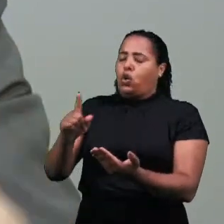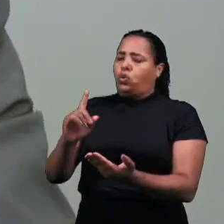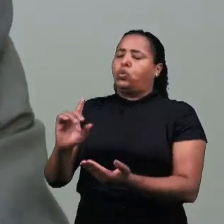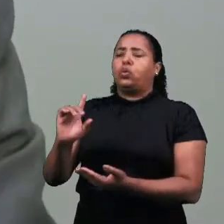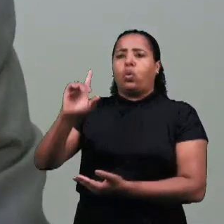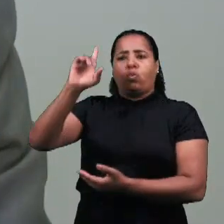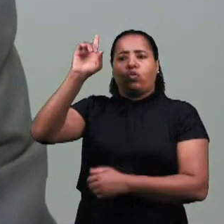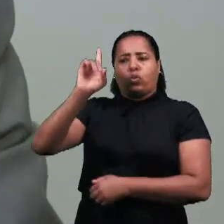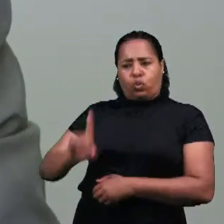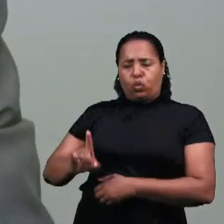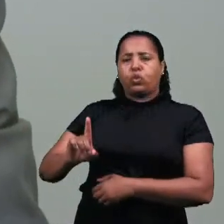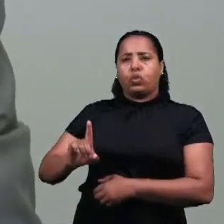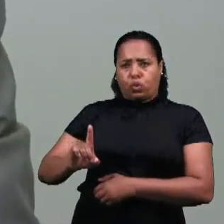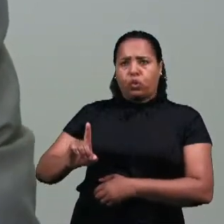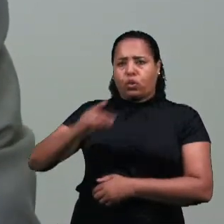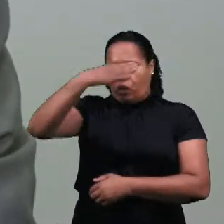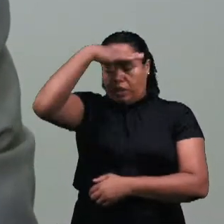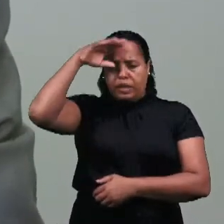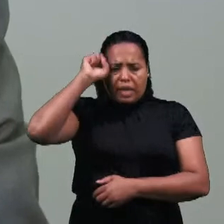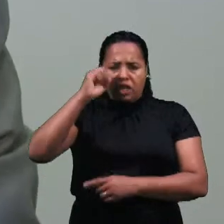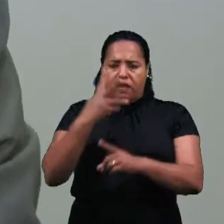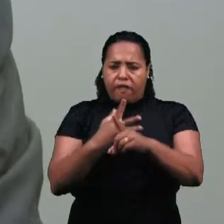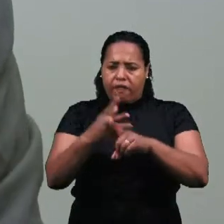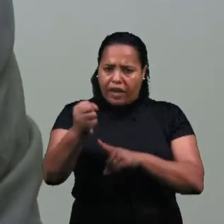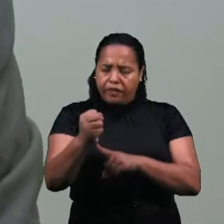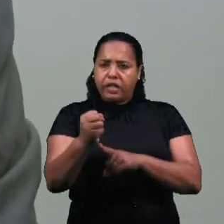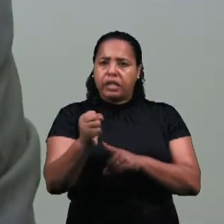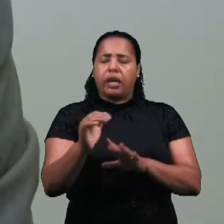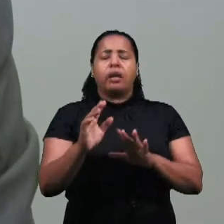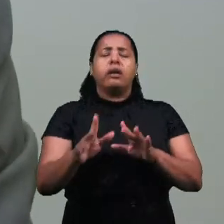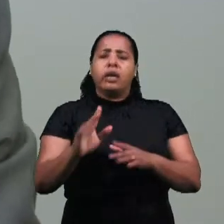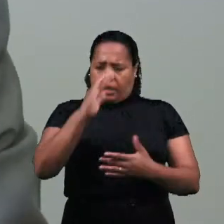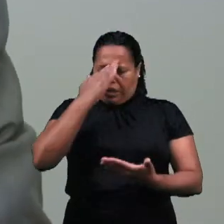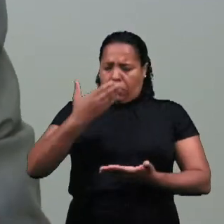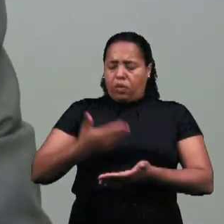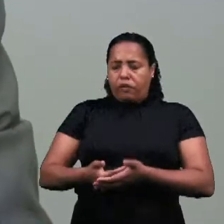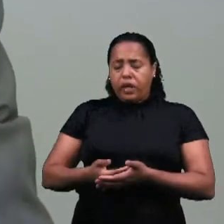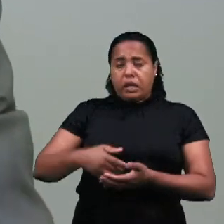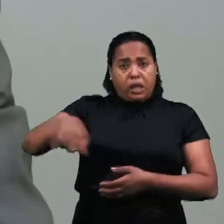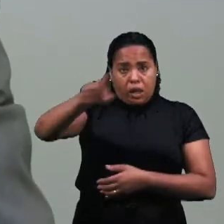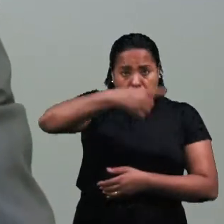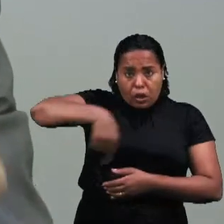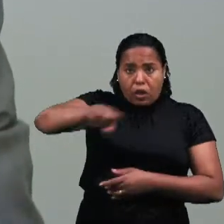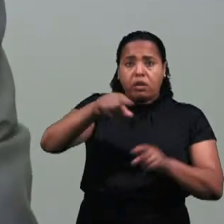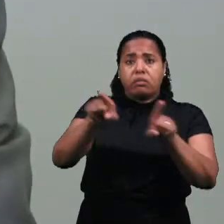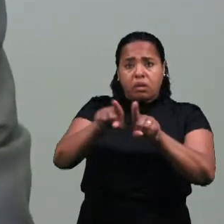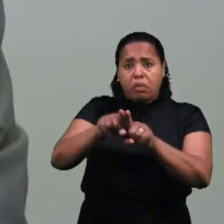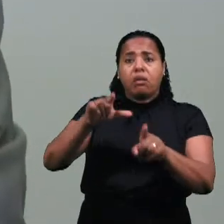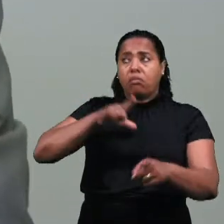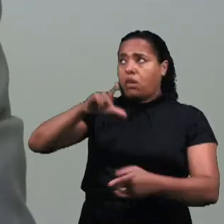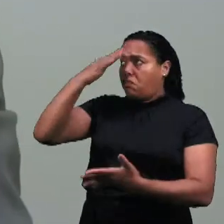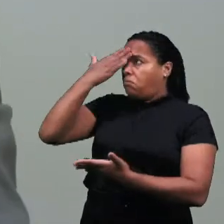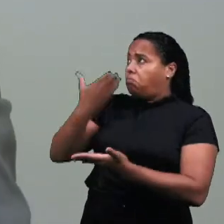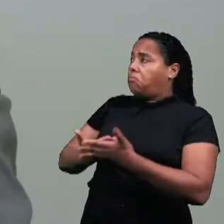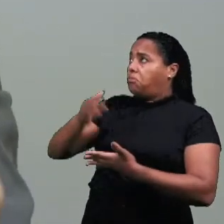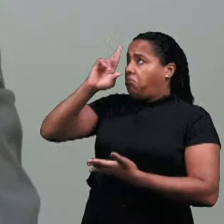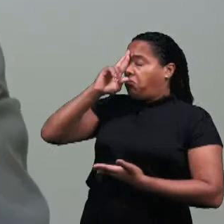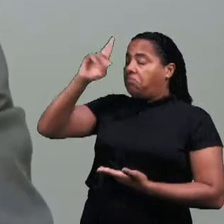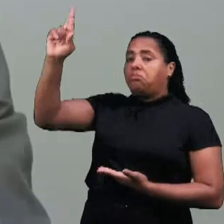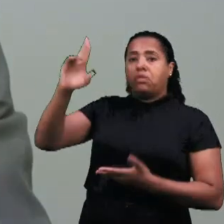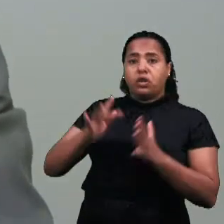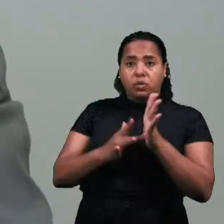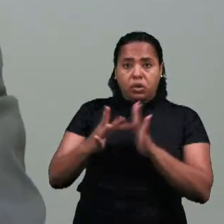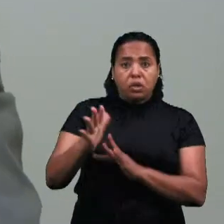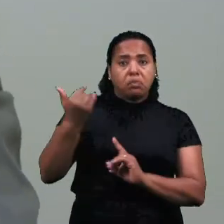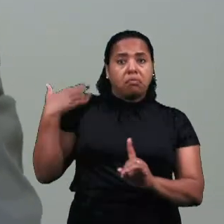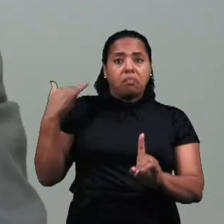vai ganhar minha causa. Existe essa confiança. E nós, servos do senhor também, nós temos que ter essa confiança no Senhor Jesus, que ele morreu